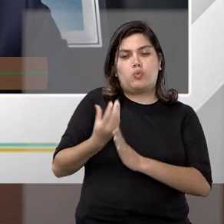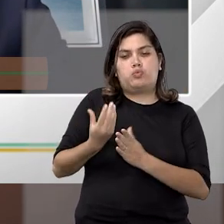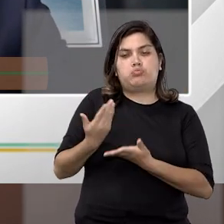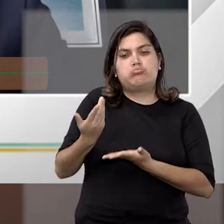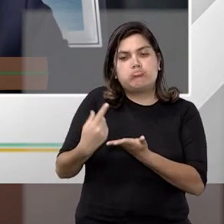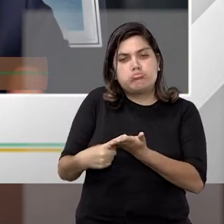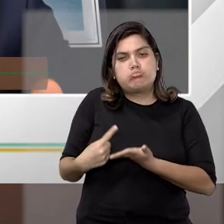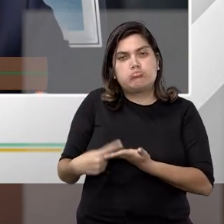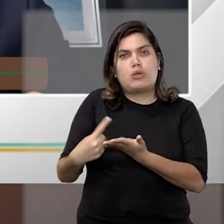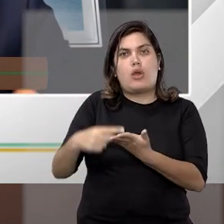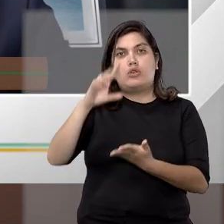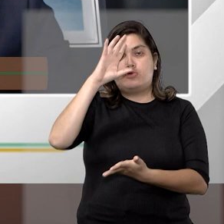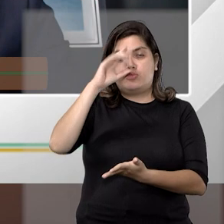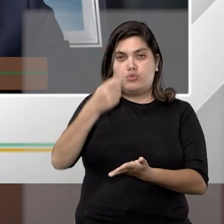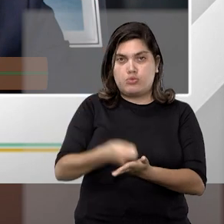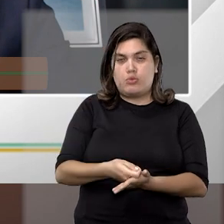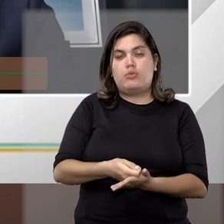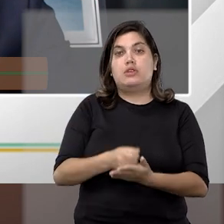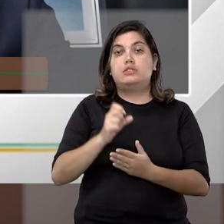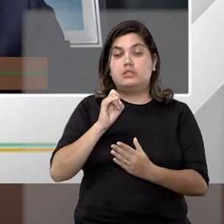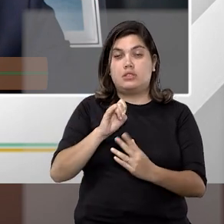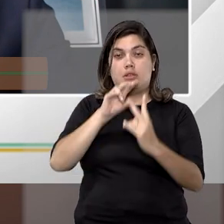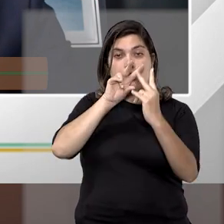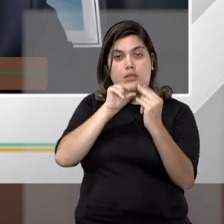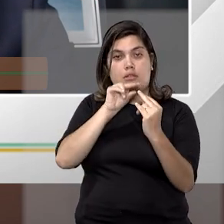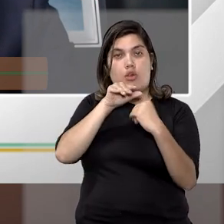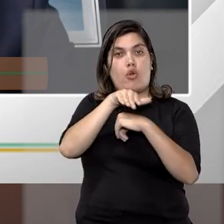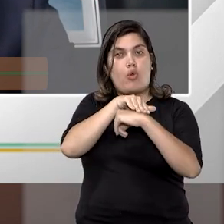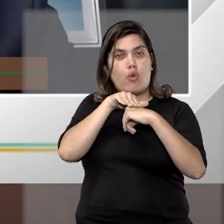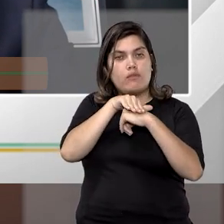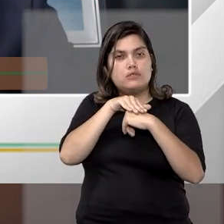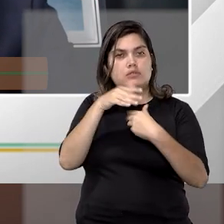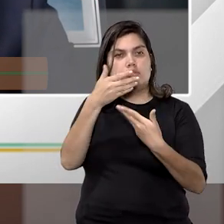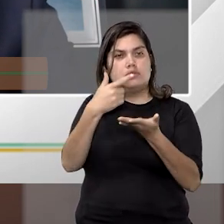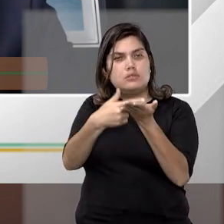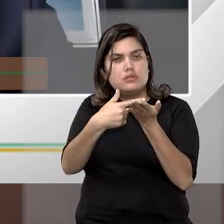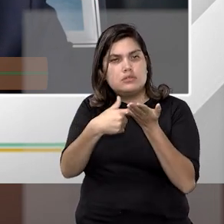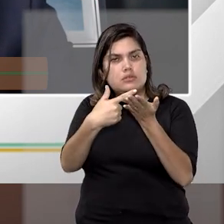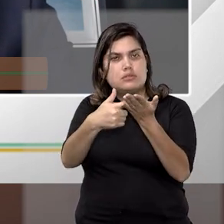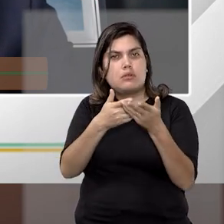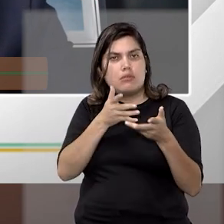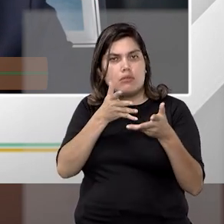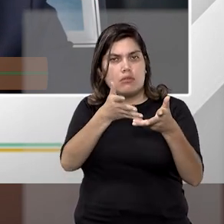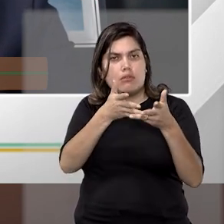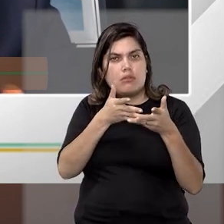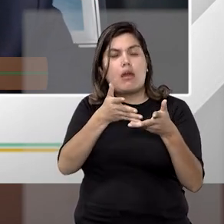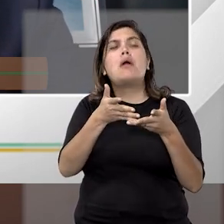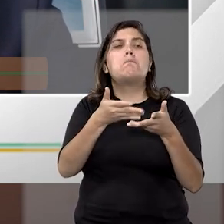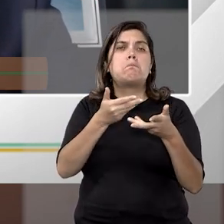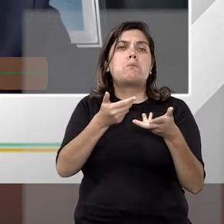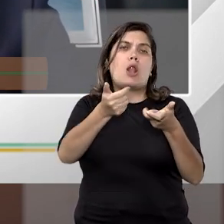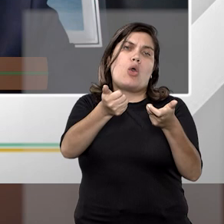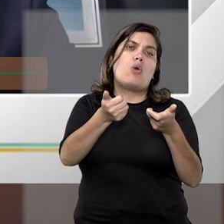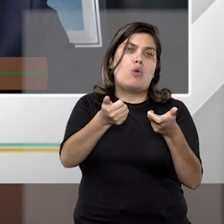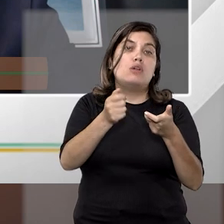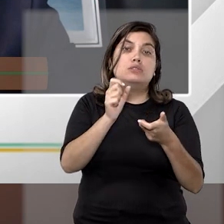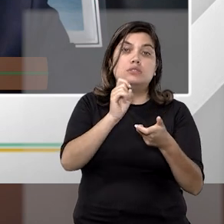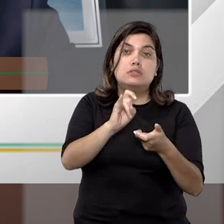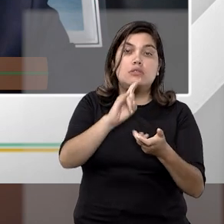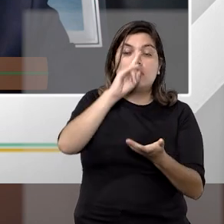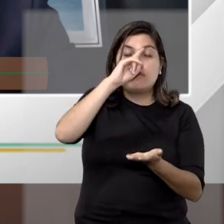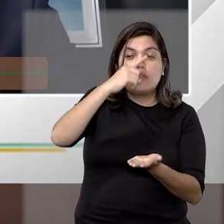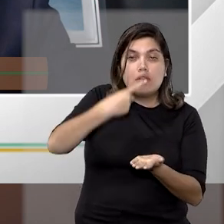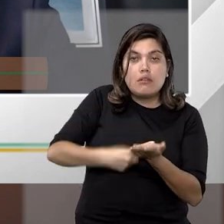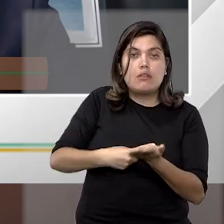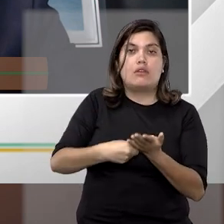construir a solução na ideia que se as partes conversarem sobre o conflito Isso vai ser melhor para as partes